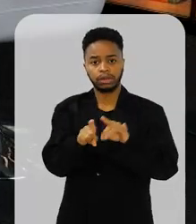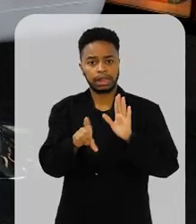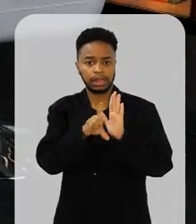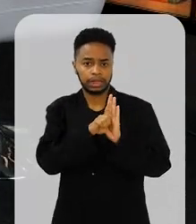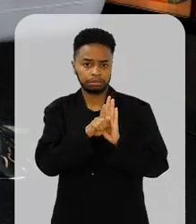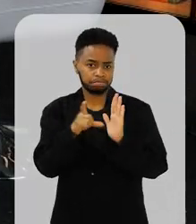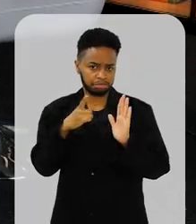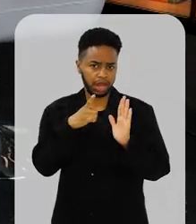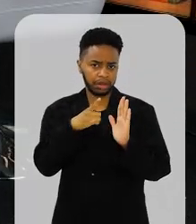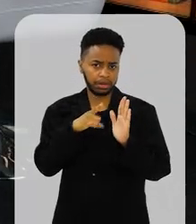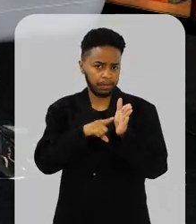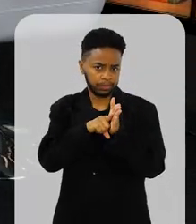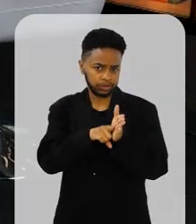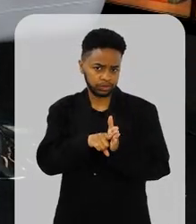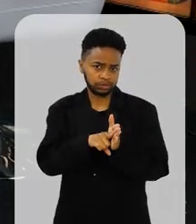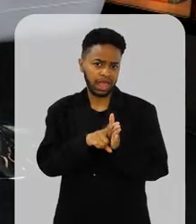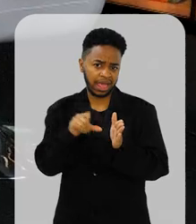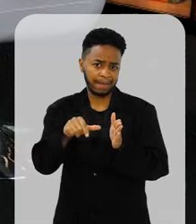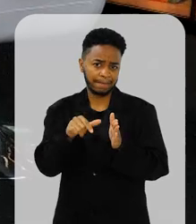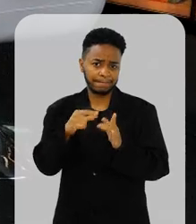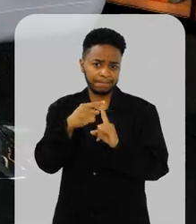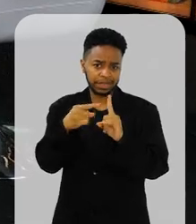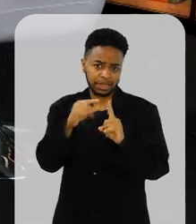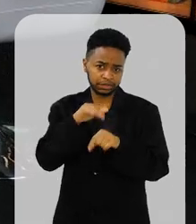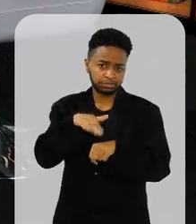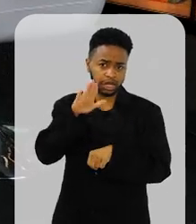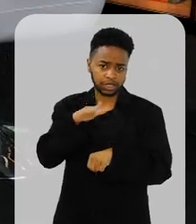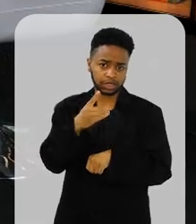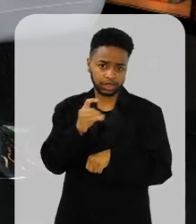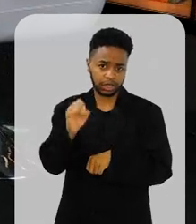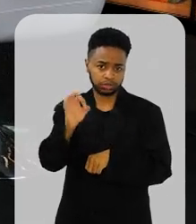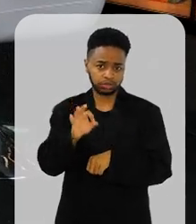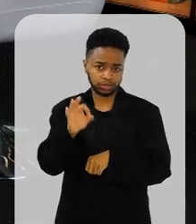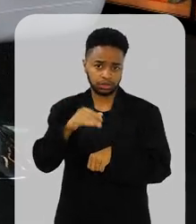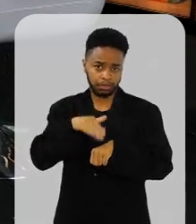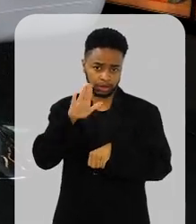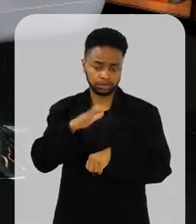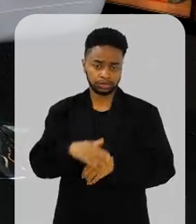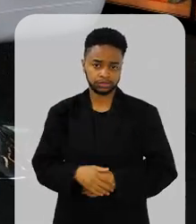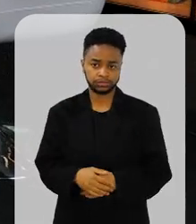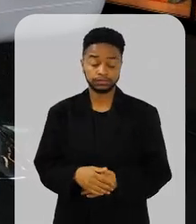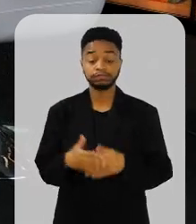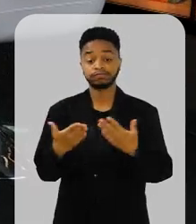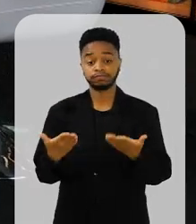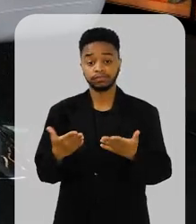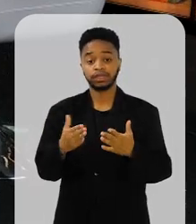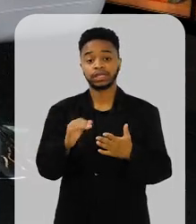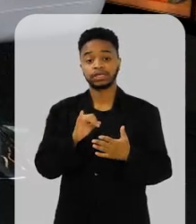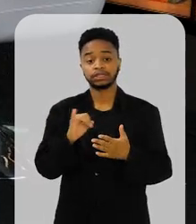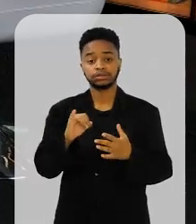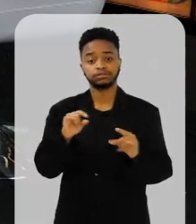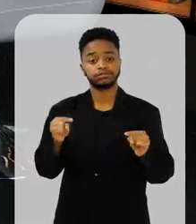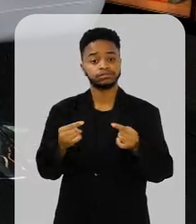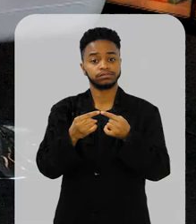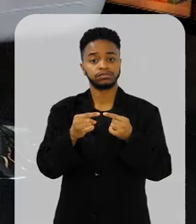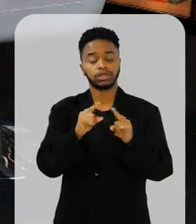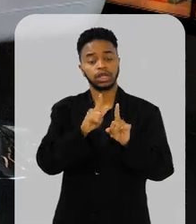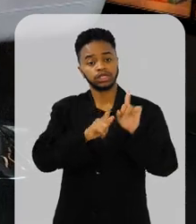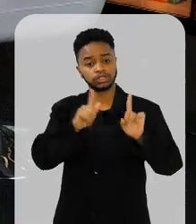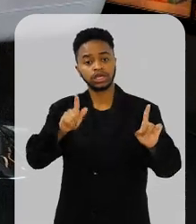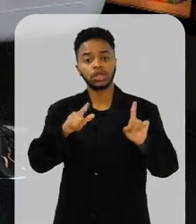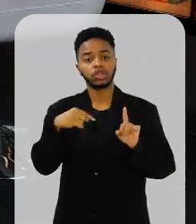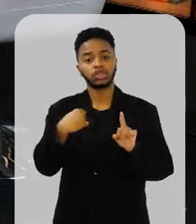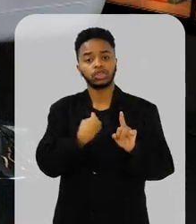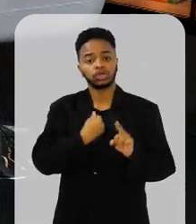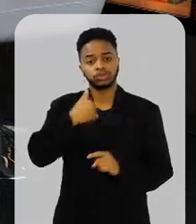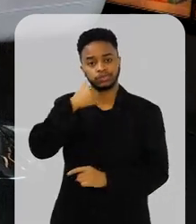legislação, que 60%, mais da metade, 10% a mais. Olha, estatisticamente, nós mulheres somos